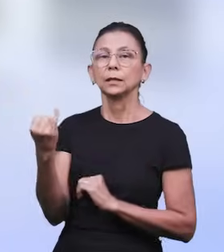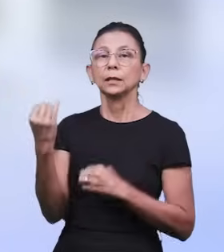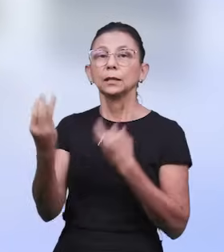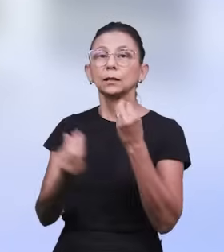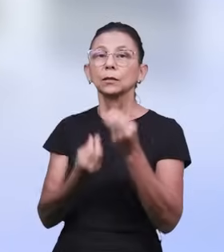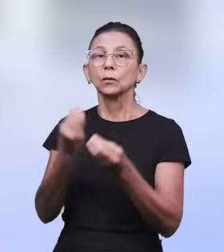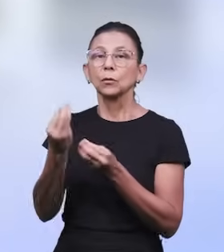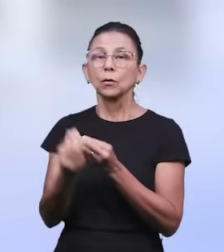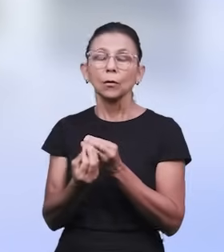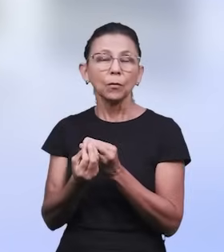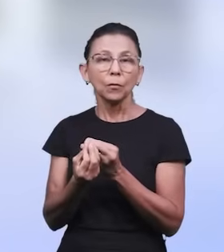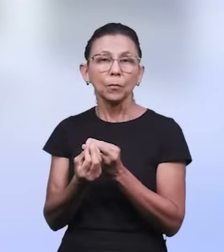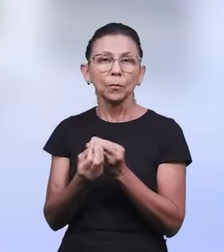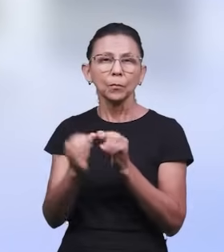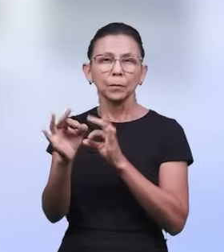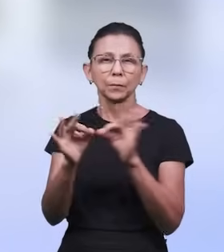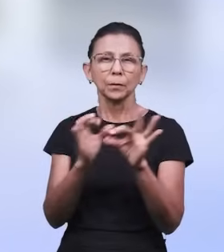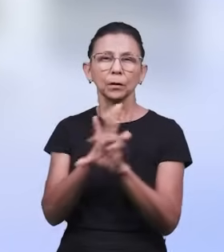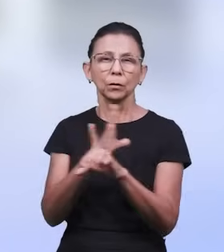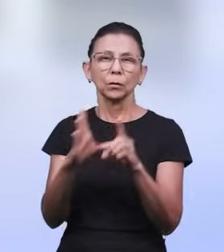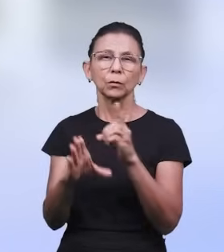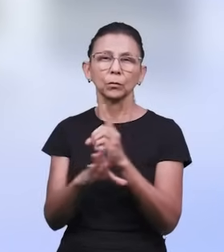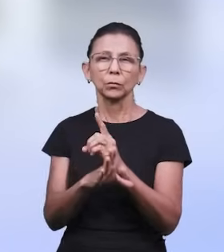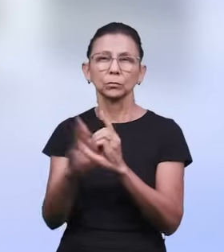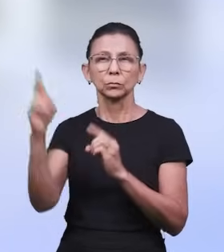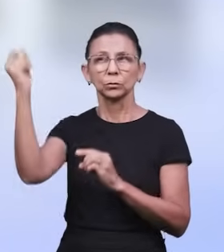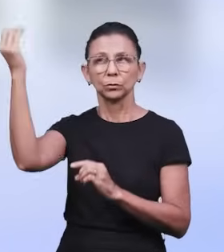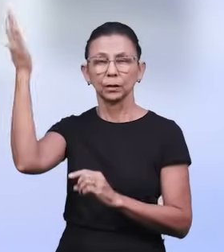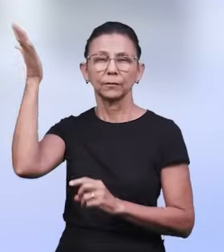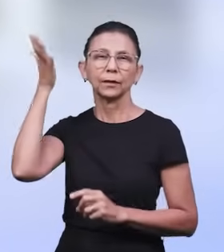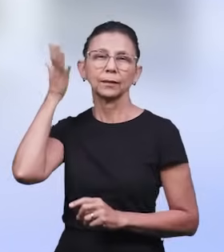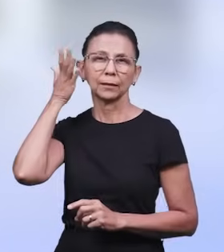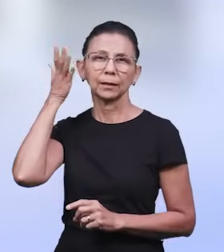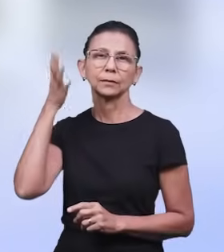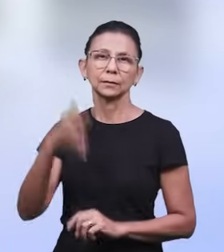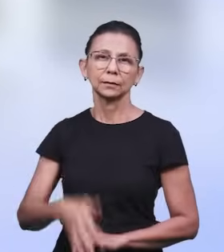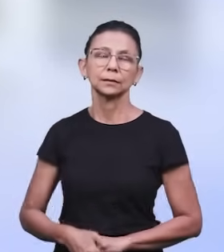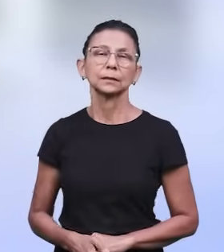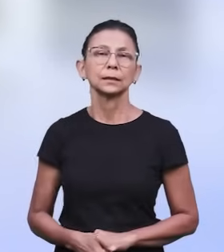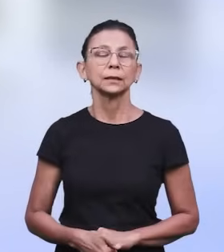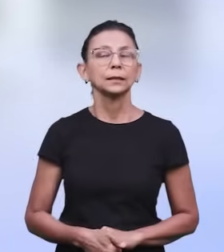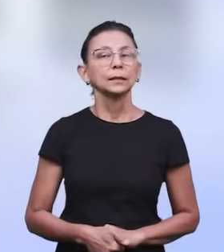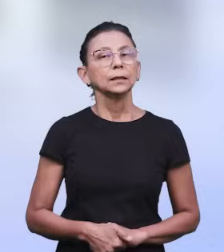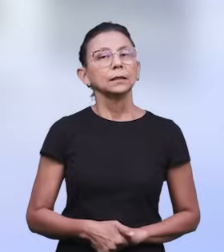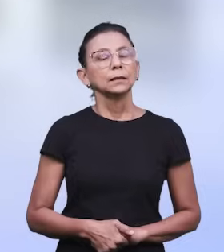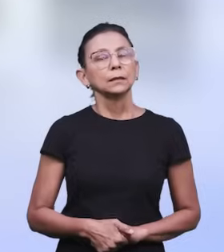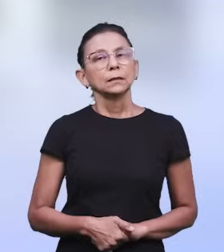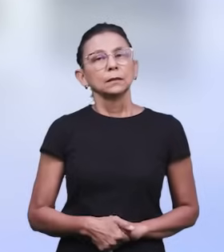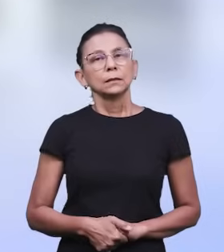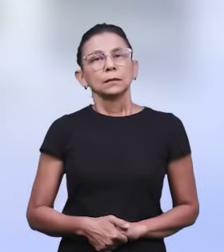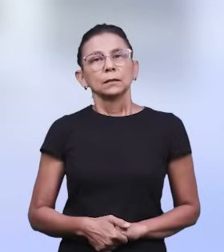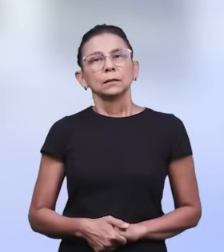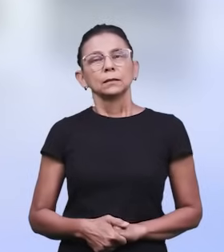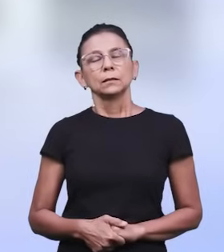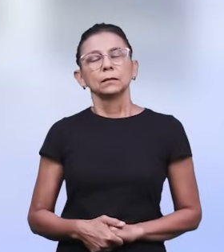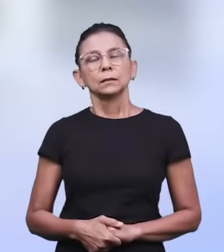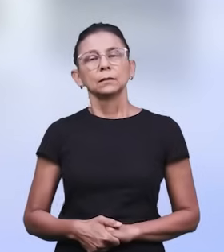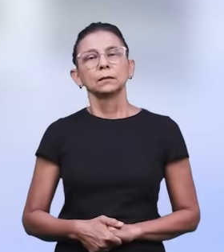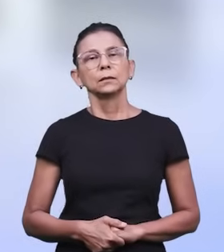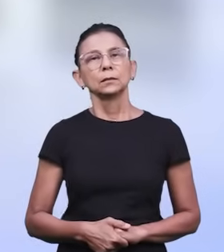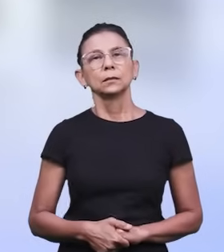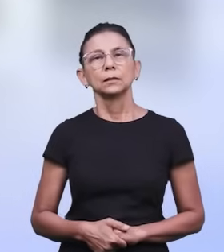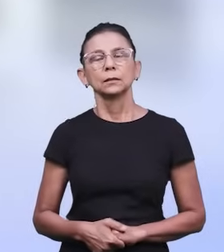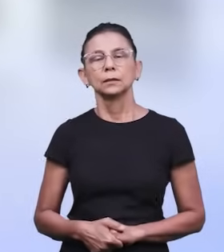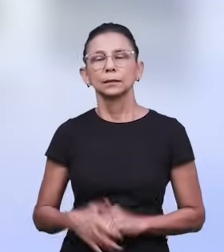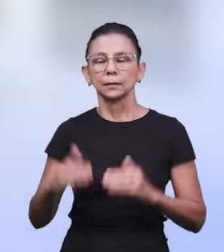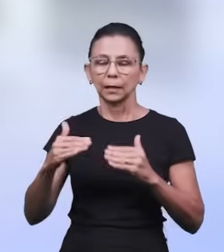em toda a obra do que nós recebemos aqui. Nós colheremos os resultados nas igrejas e nos cultos. Certamente, a partir de hoje,